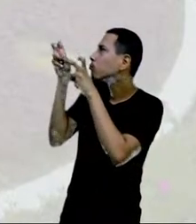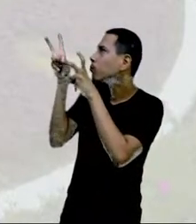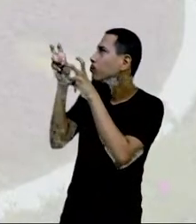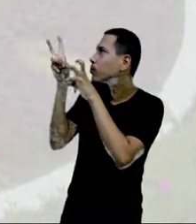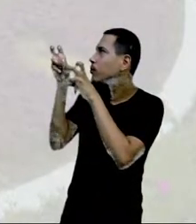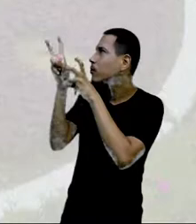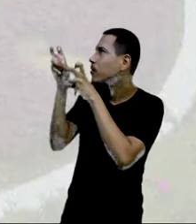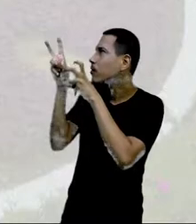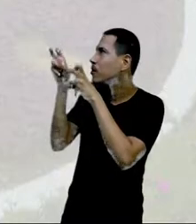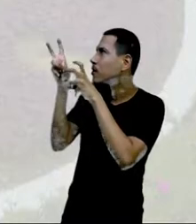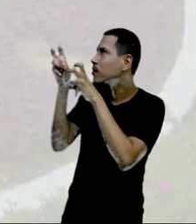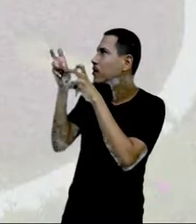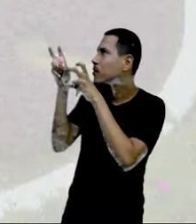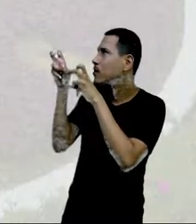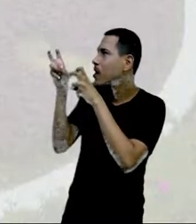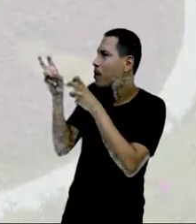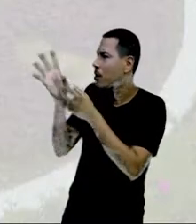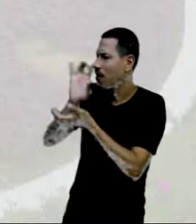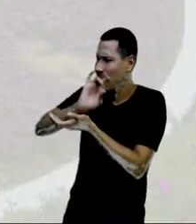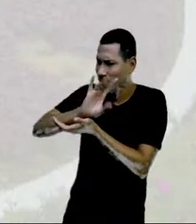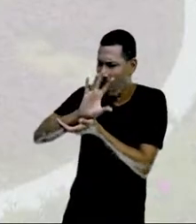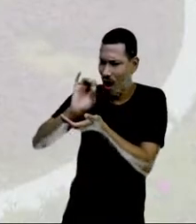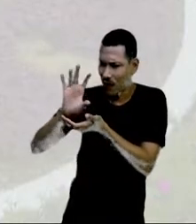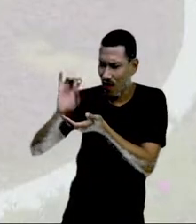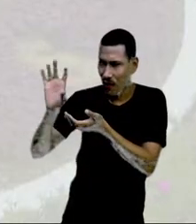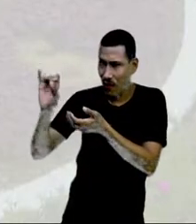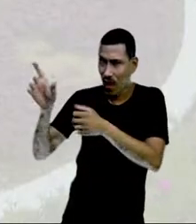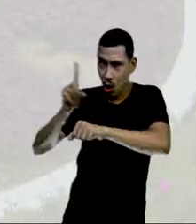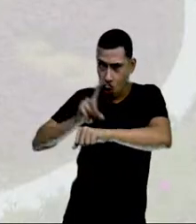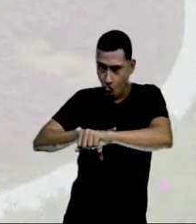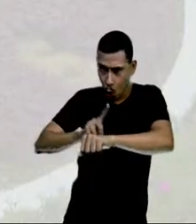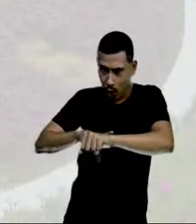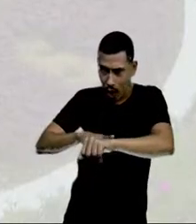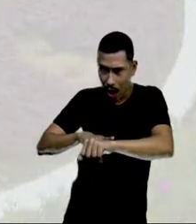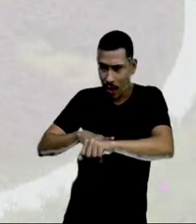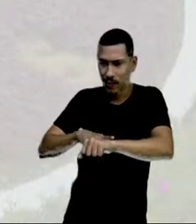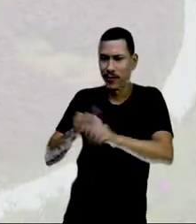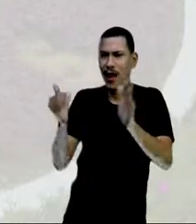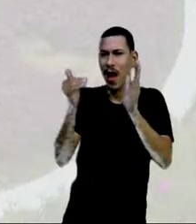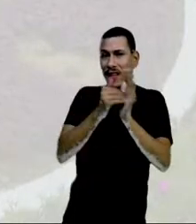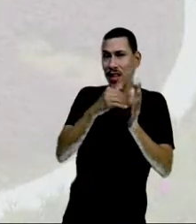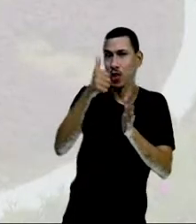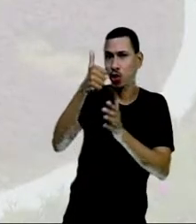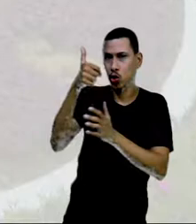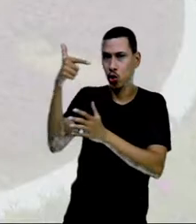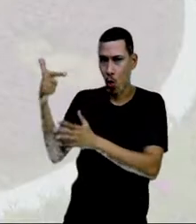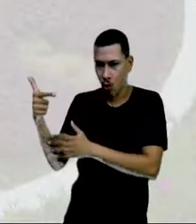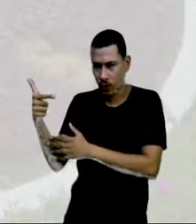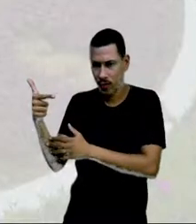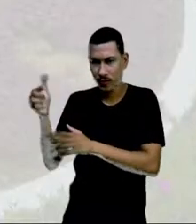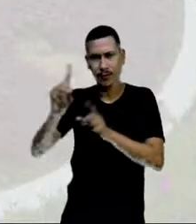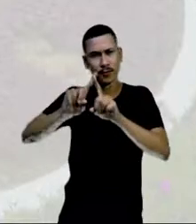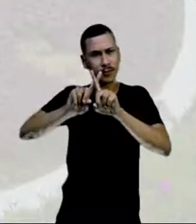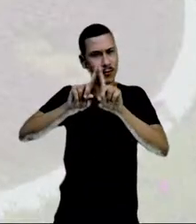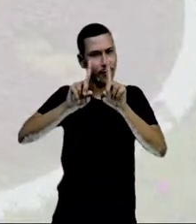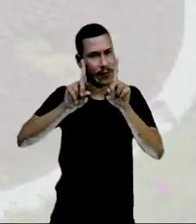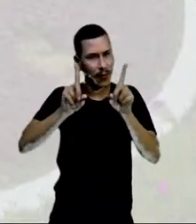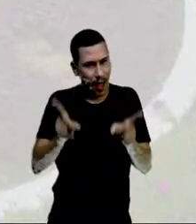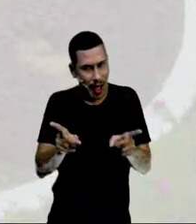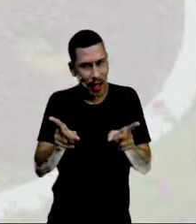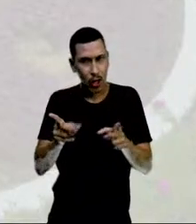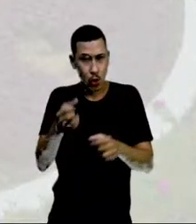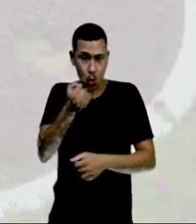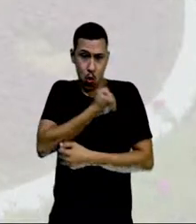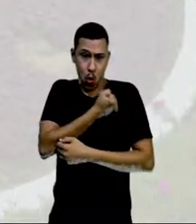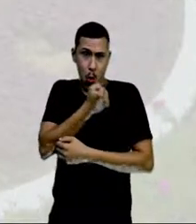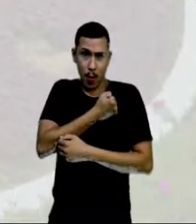tem a marcação de vários horários, né? Até 12, em que esse número